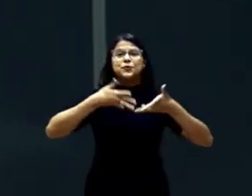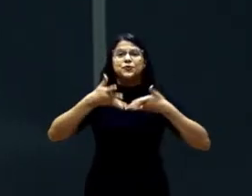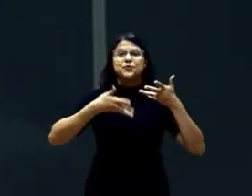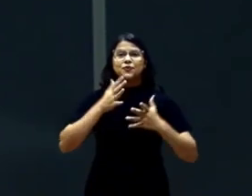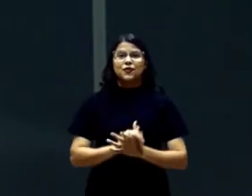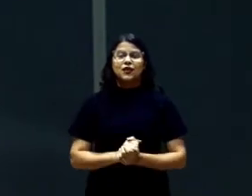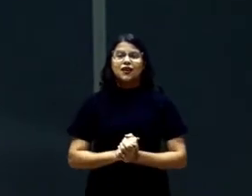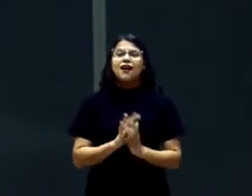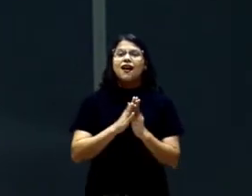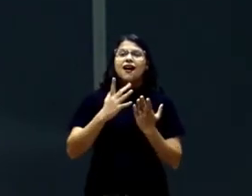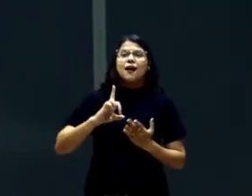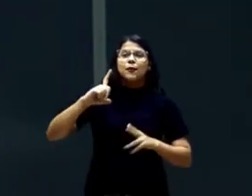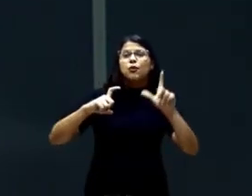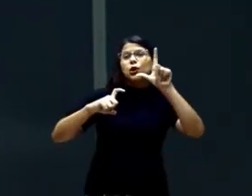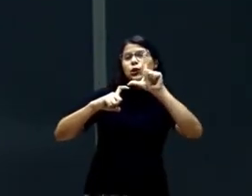Lucas capítulo 12.